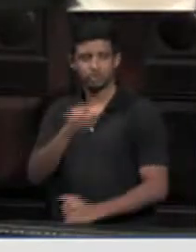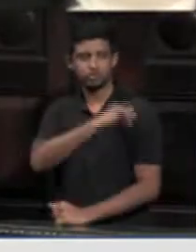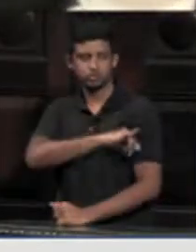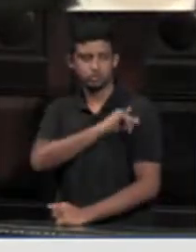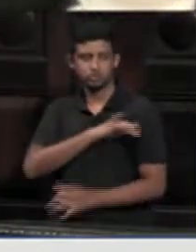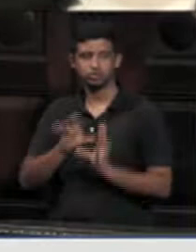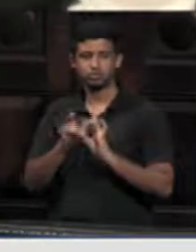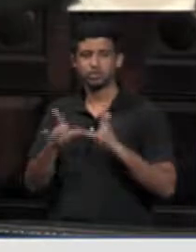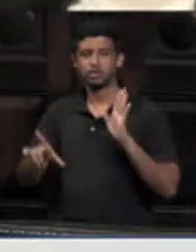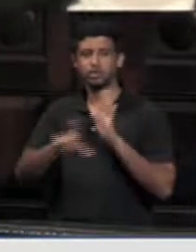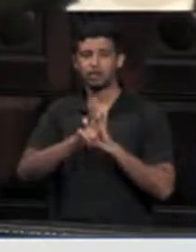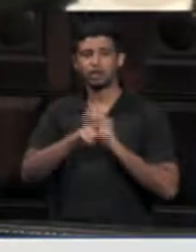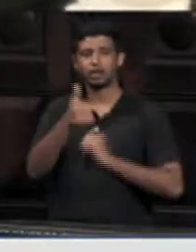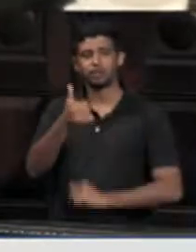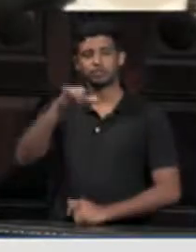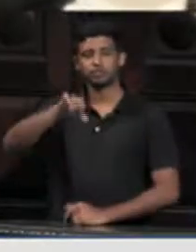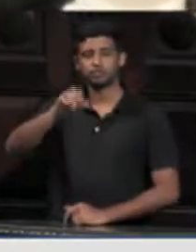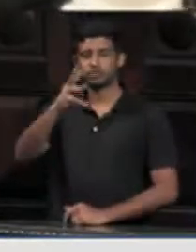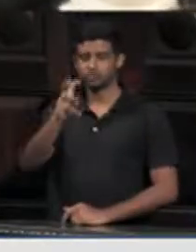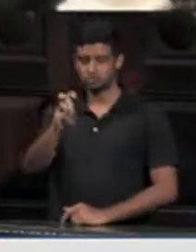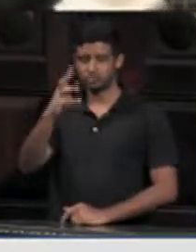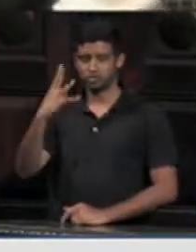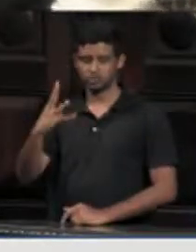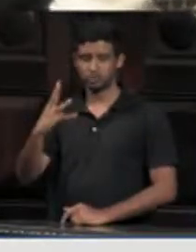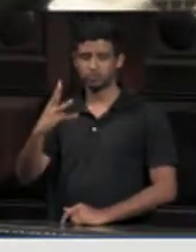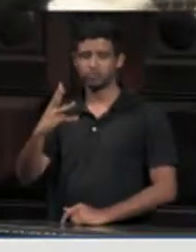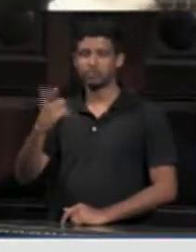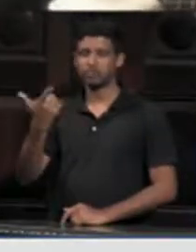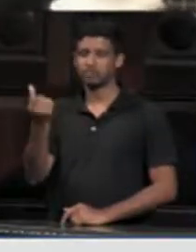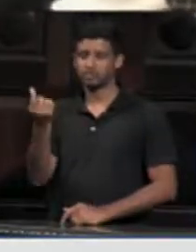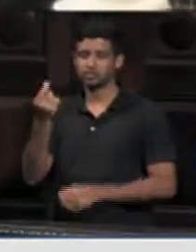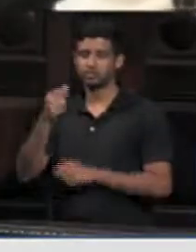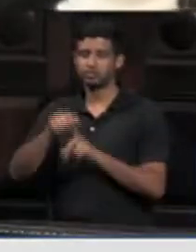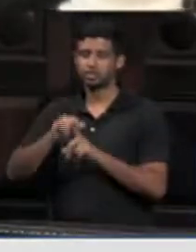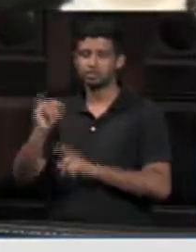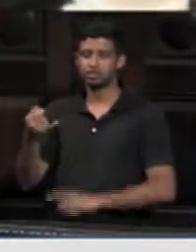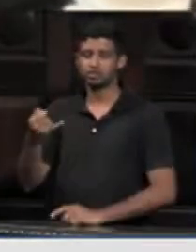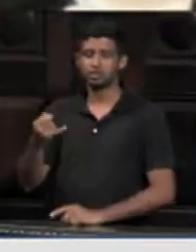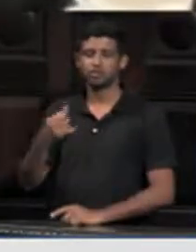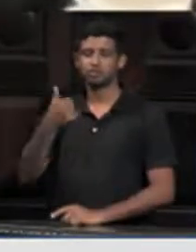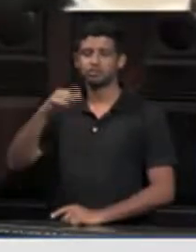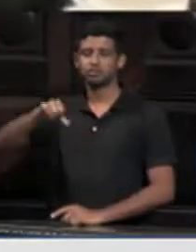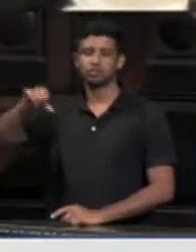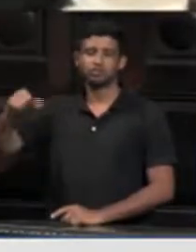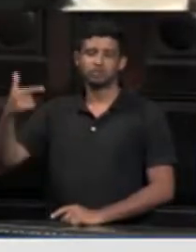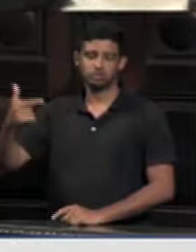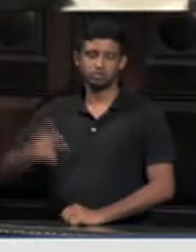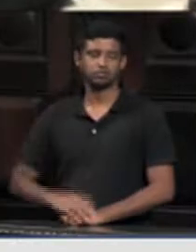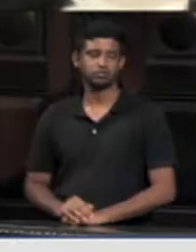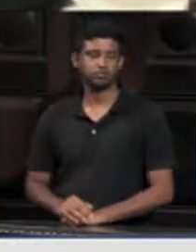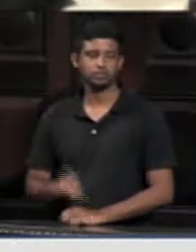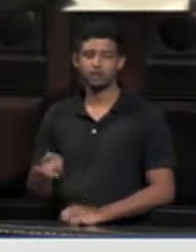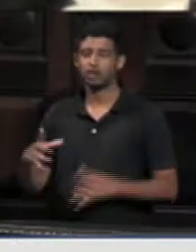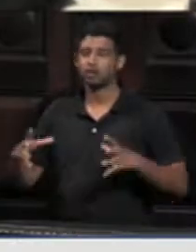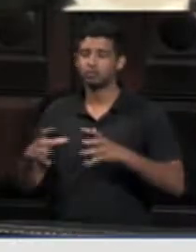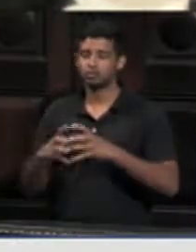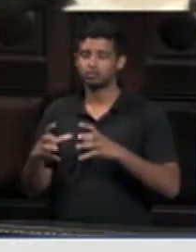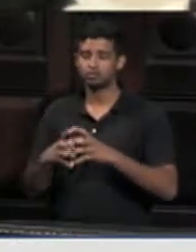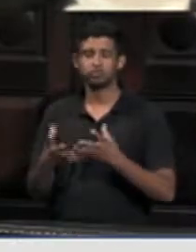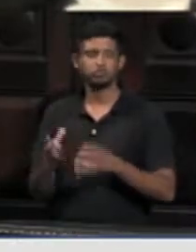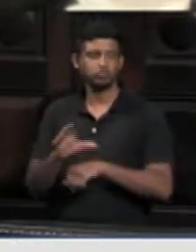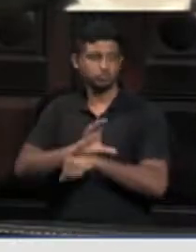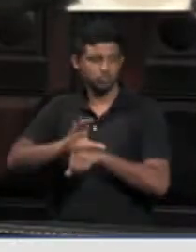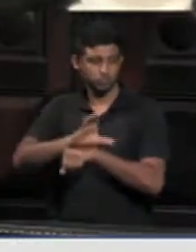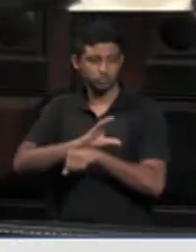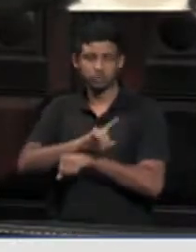Lei Estadual 1954, de 26 de janeiro de 92, e dá outras providências. Parecer das comissões de Constituição e Justiça pela constitucionalidade, de